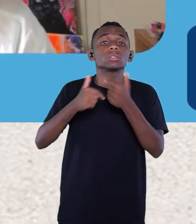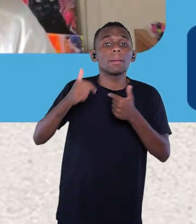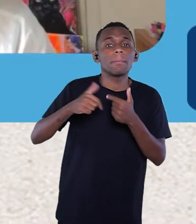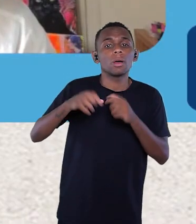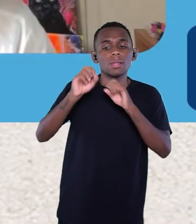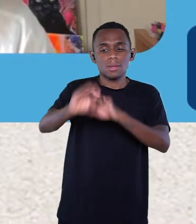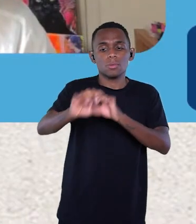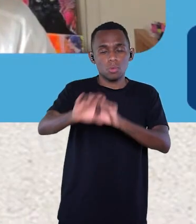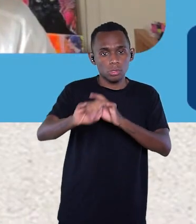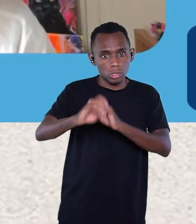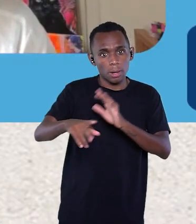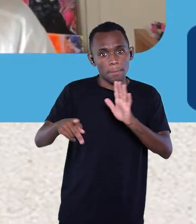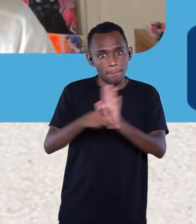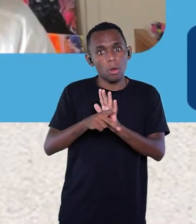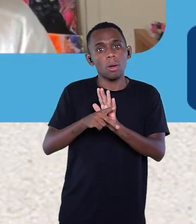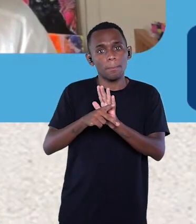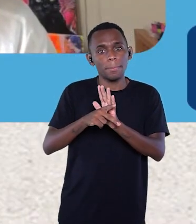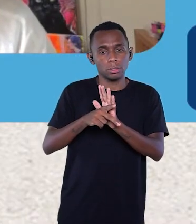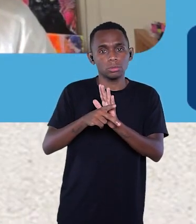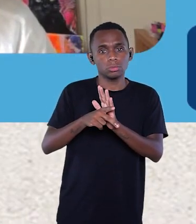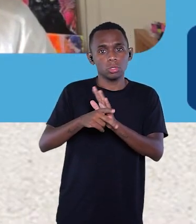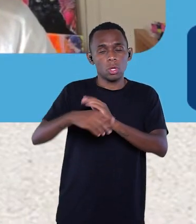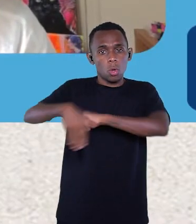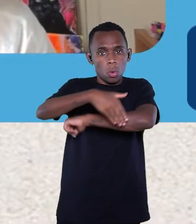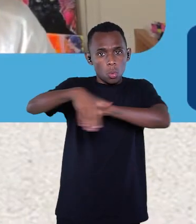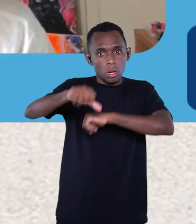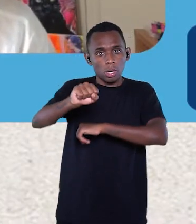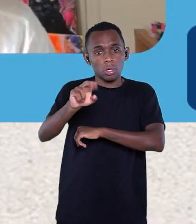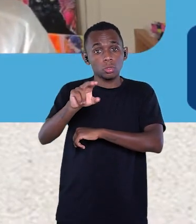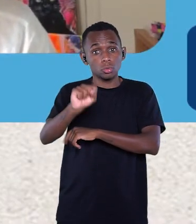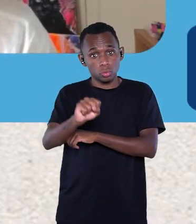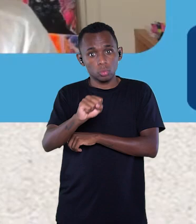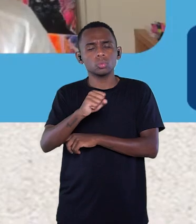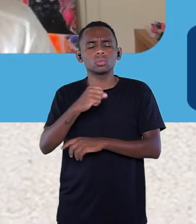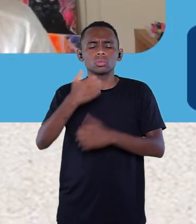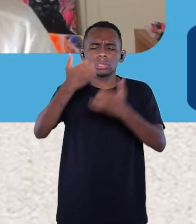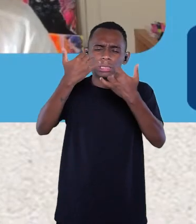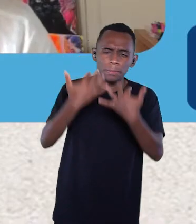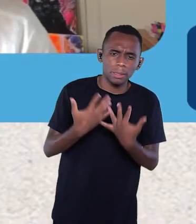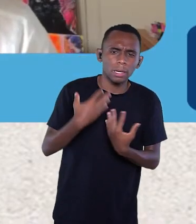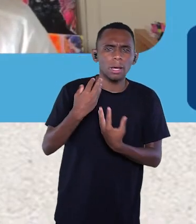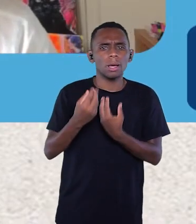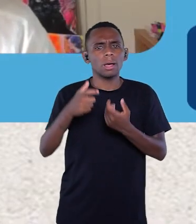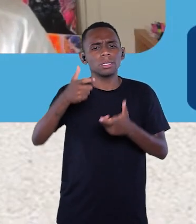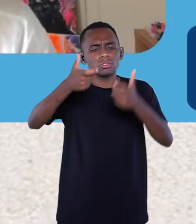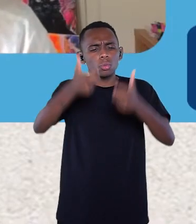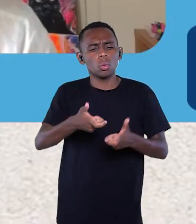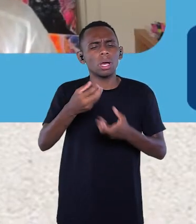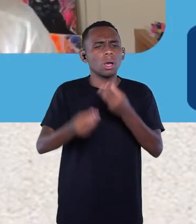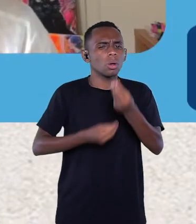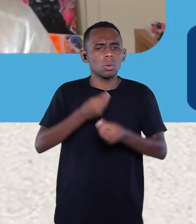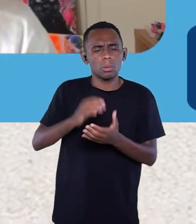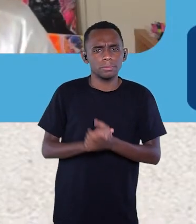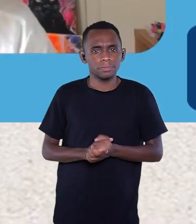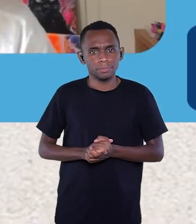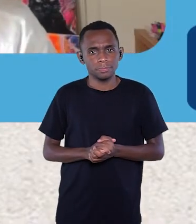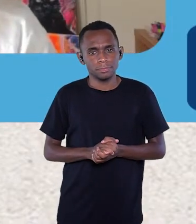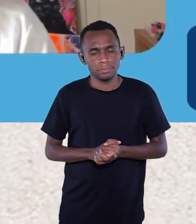trabalho como educadora no consultório na rua do SUS. Contar o que é esse consultório, como que